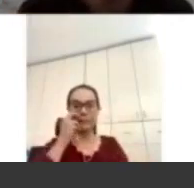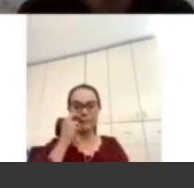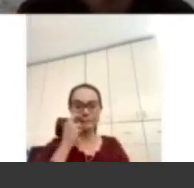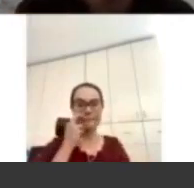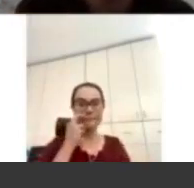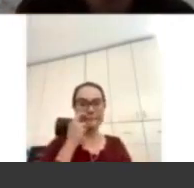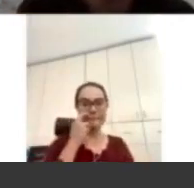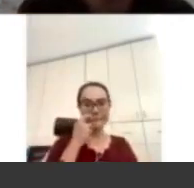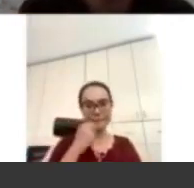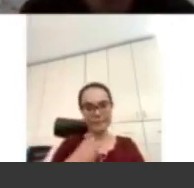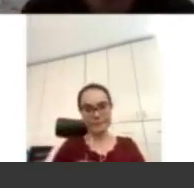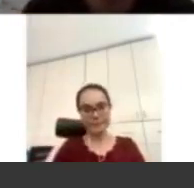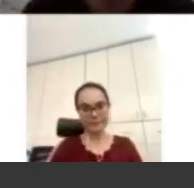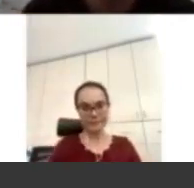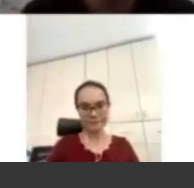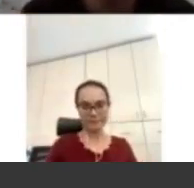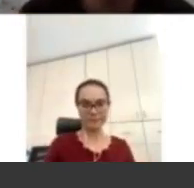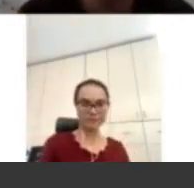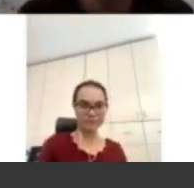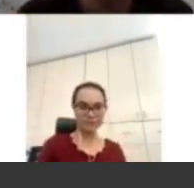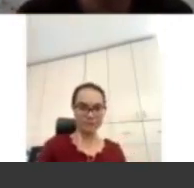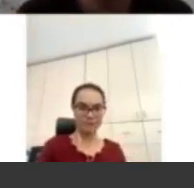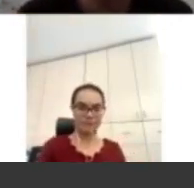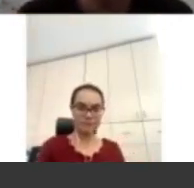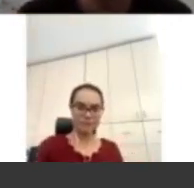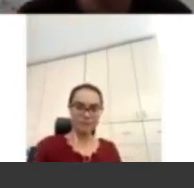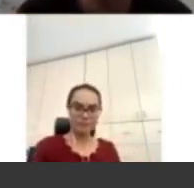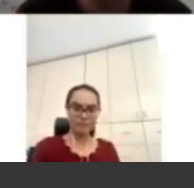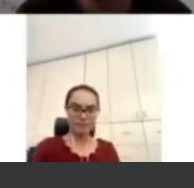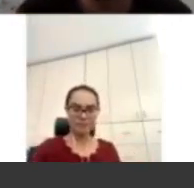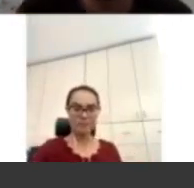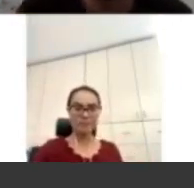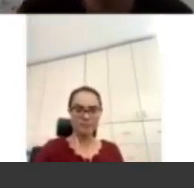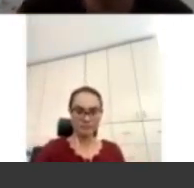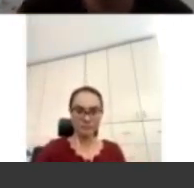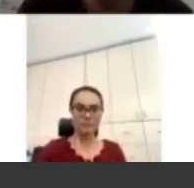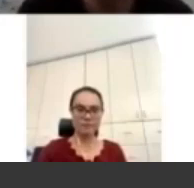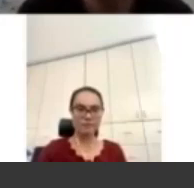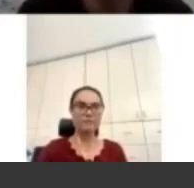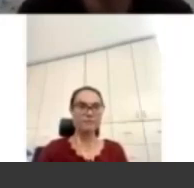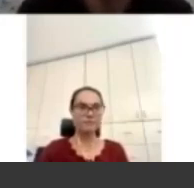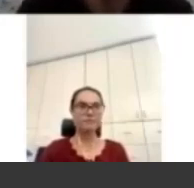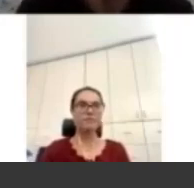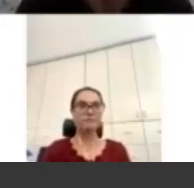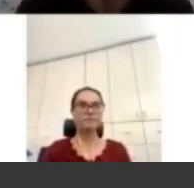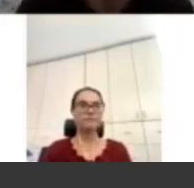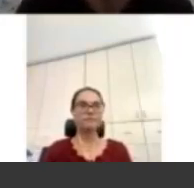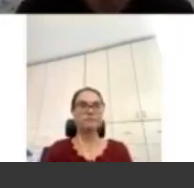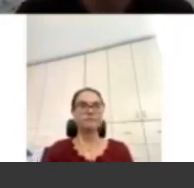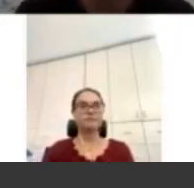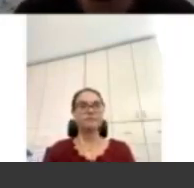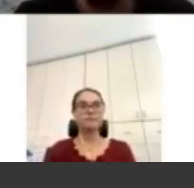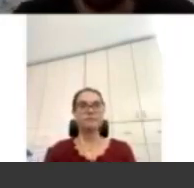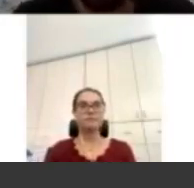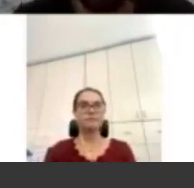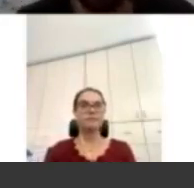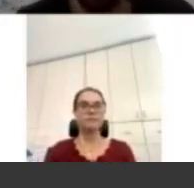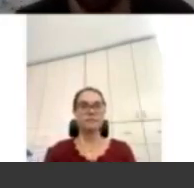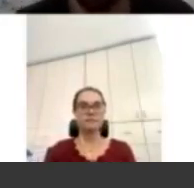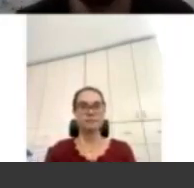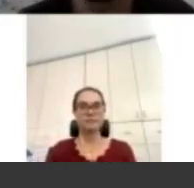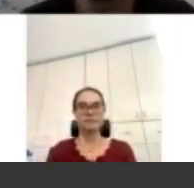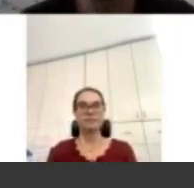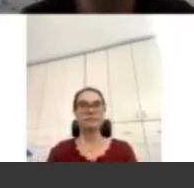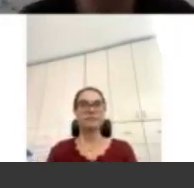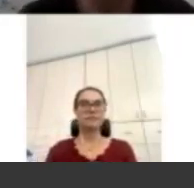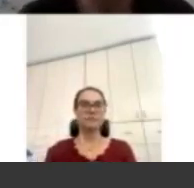uma paciente que tem um comportamento sexual de risco, uma lesão genital, a gente vai pensar assim, nessa possibilidade de monkeypox. E essa paciente retornou no dia